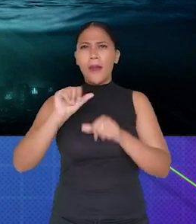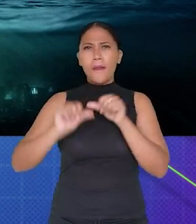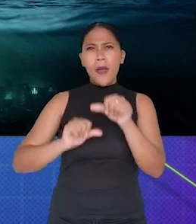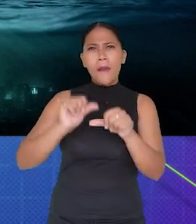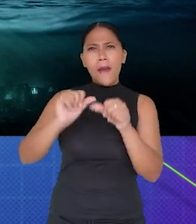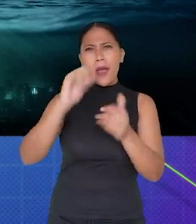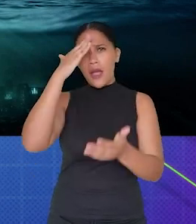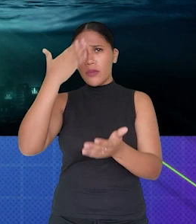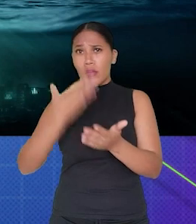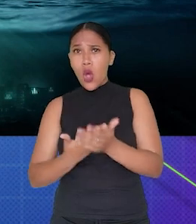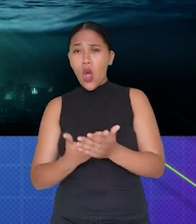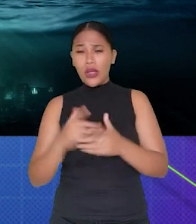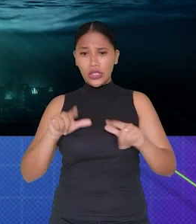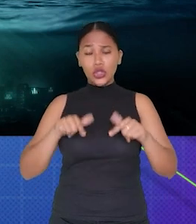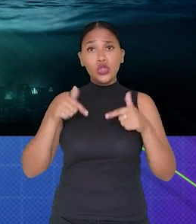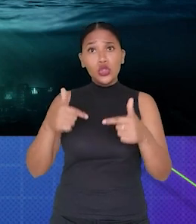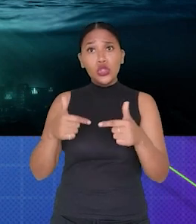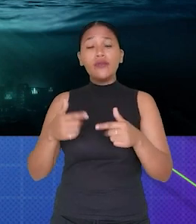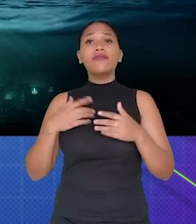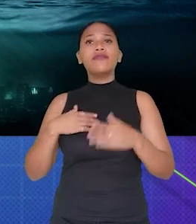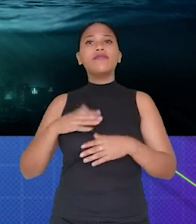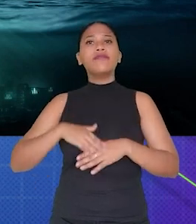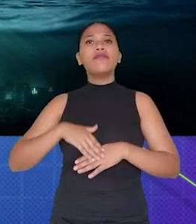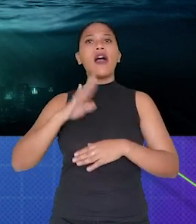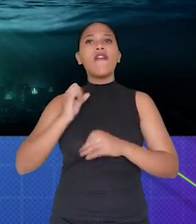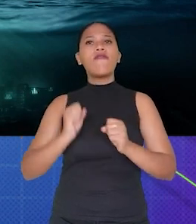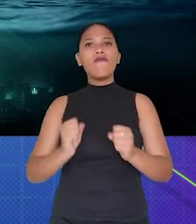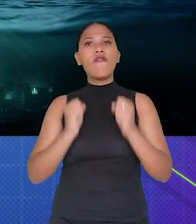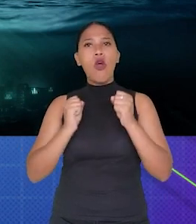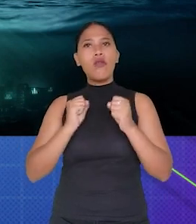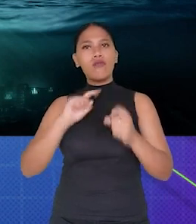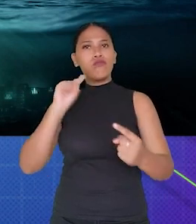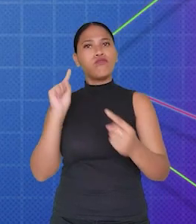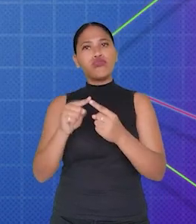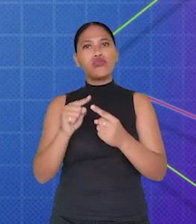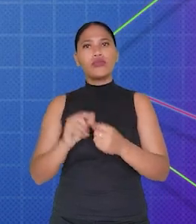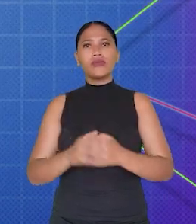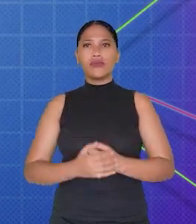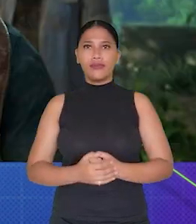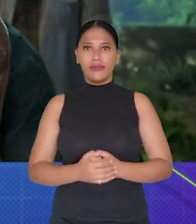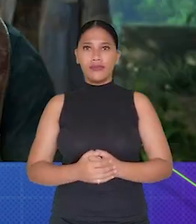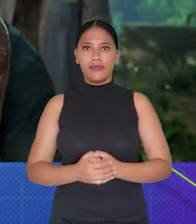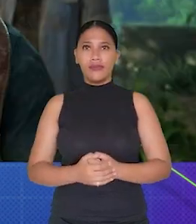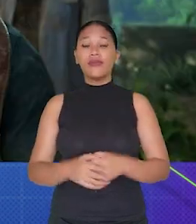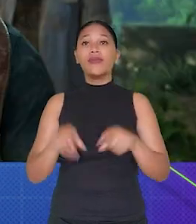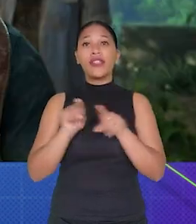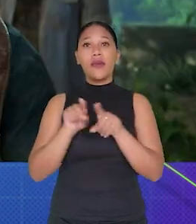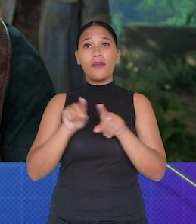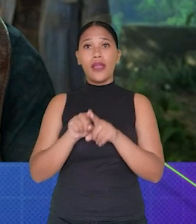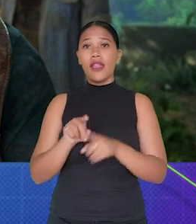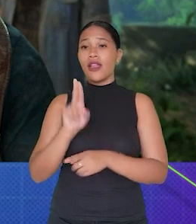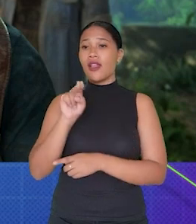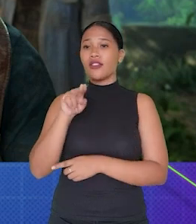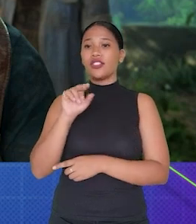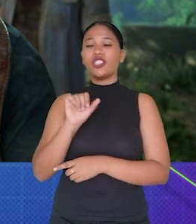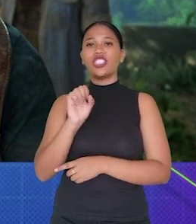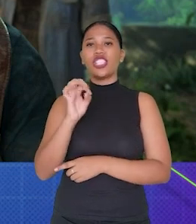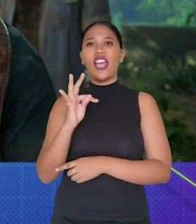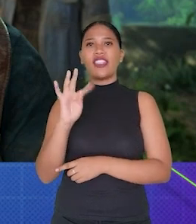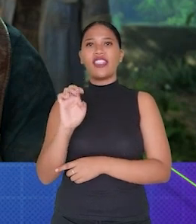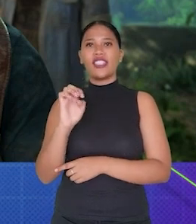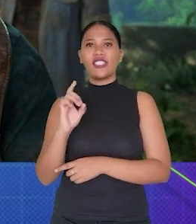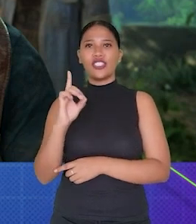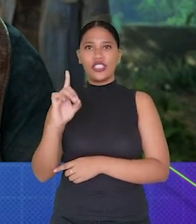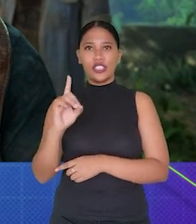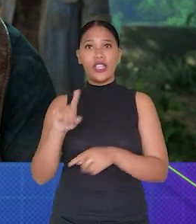marcada por mudanças em suas crenças e atitudes, tornando-se mais forte e decidido. Em Uncharted, o personagem principal,